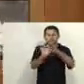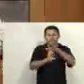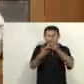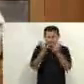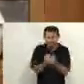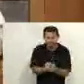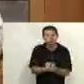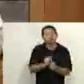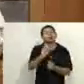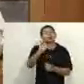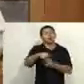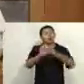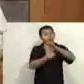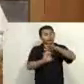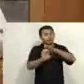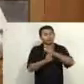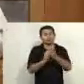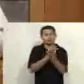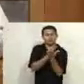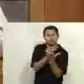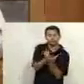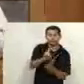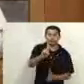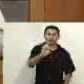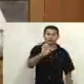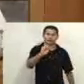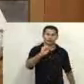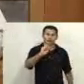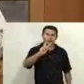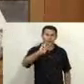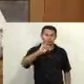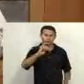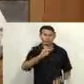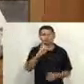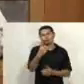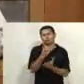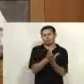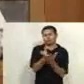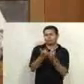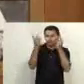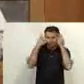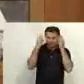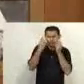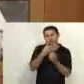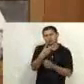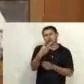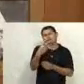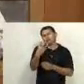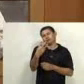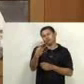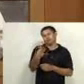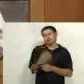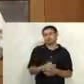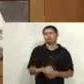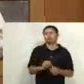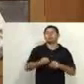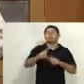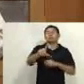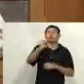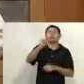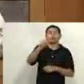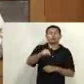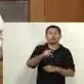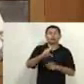tá? Na verdade, esses desvios que são dados, pessoal, média mais ou menos 1 desvio padrão, média mais ou menos 2, média mais ou menos 3, quem define